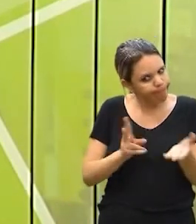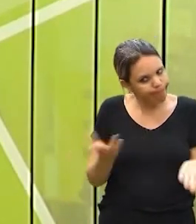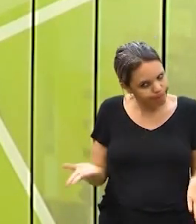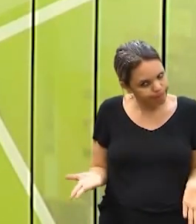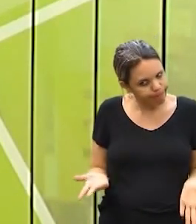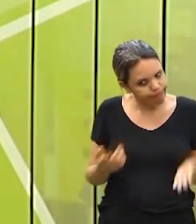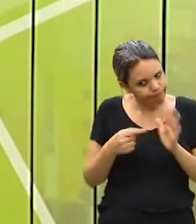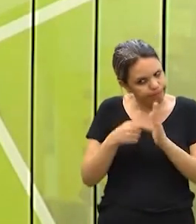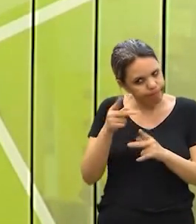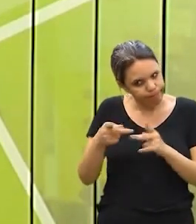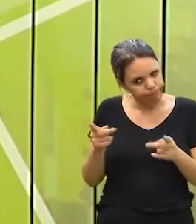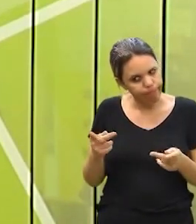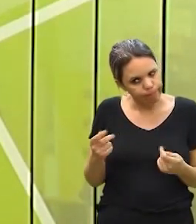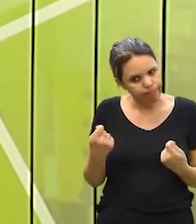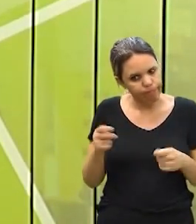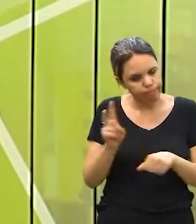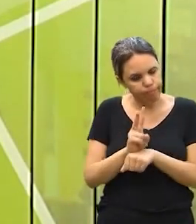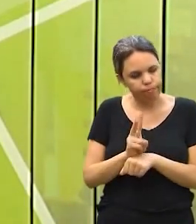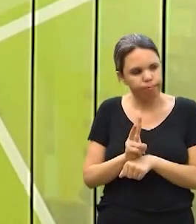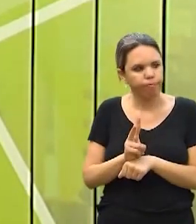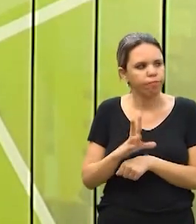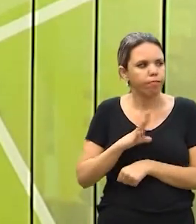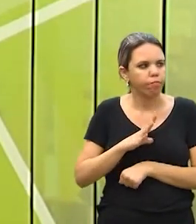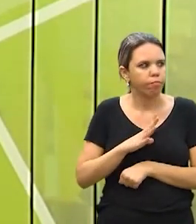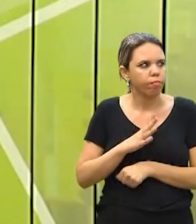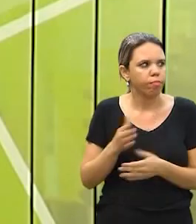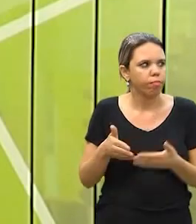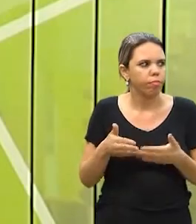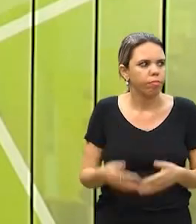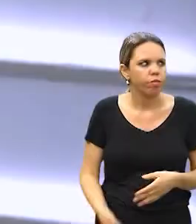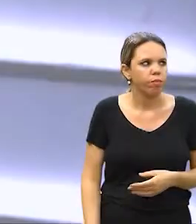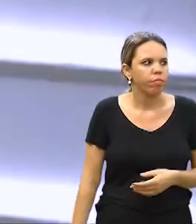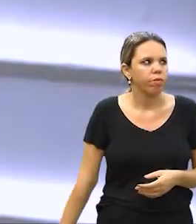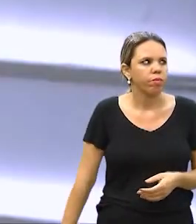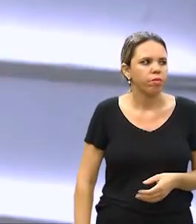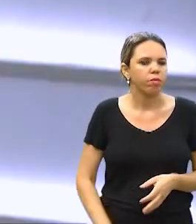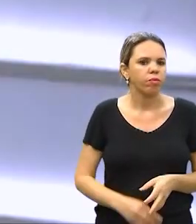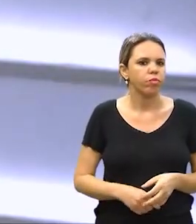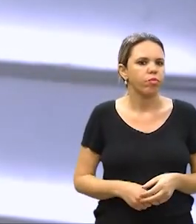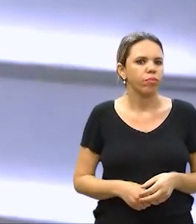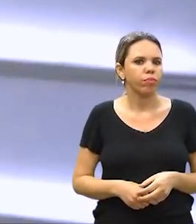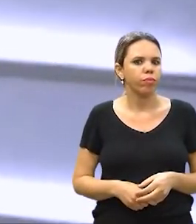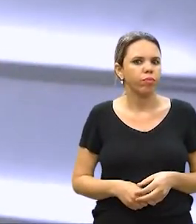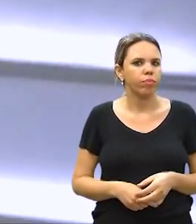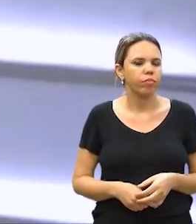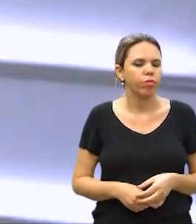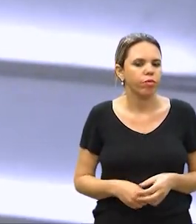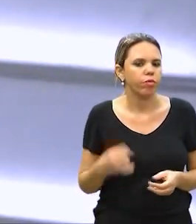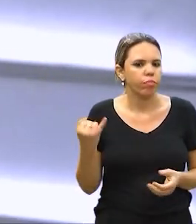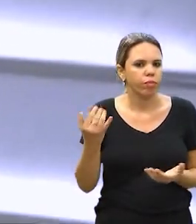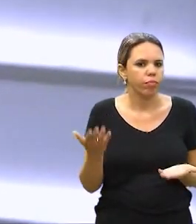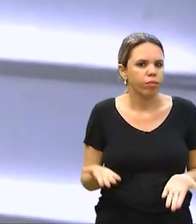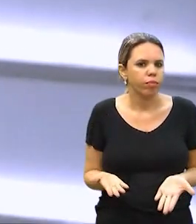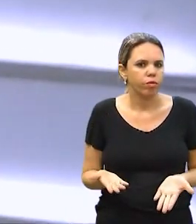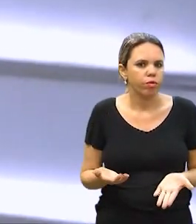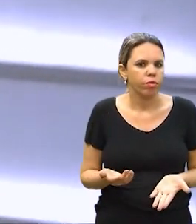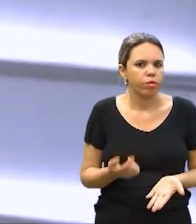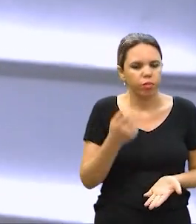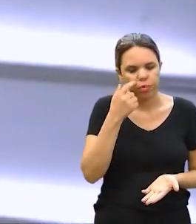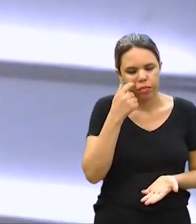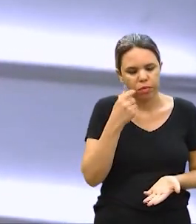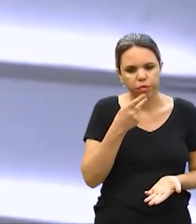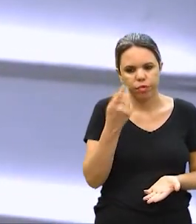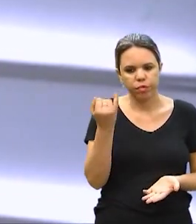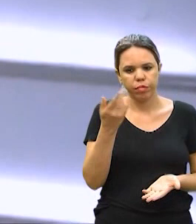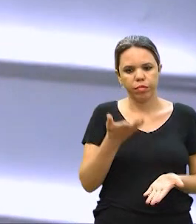para mostrar para as pessoas que elas têm que cuidar da nossa cidade, por favor. Vamos lá, Mariana, é importante, né? Sempre a gente